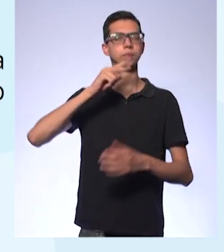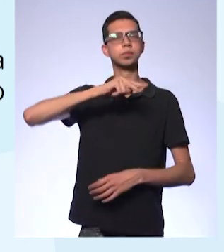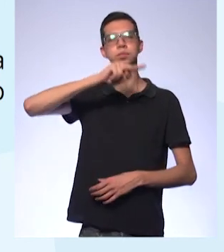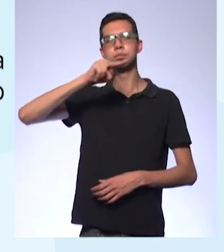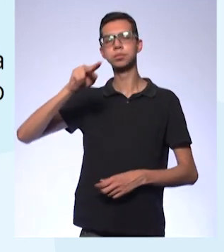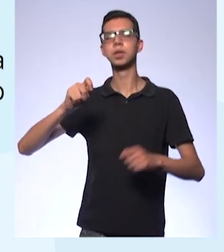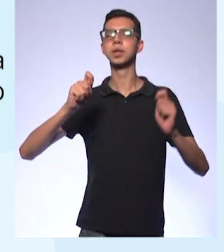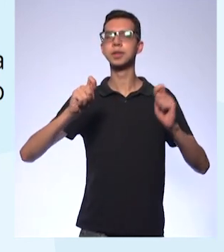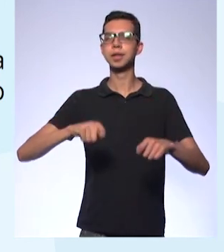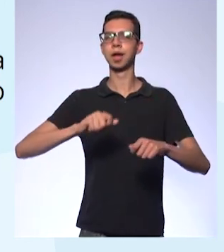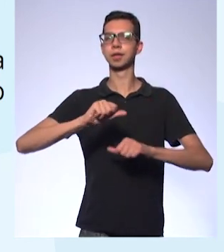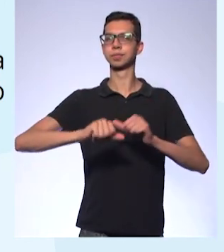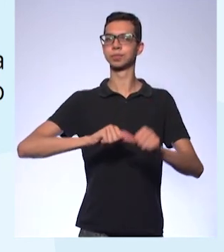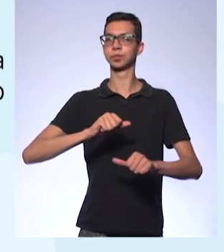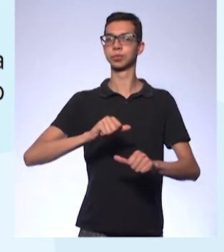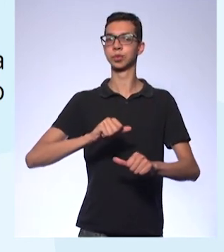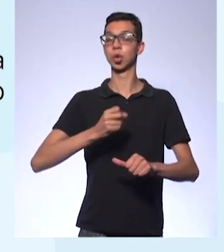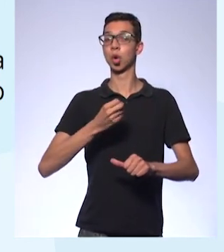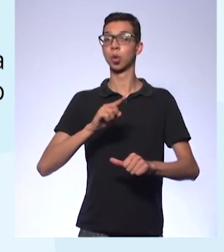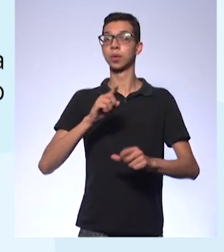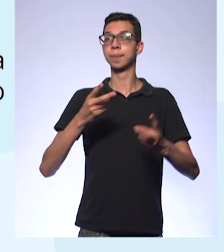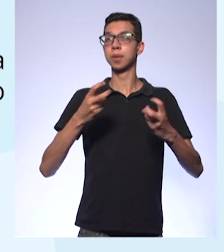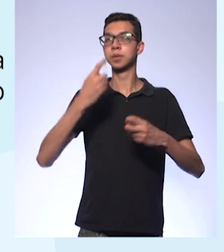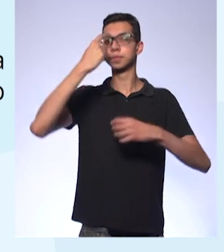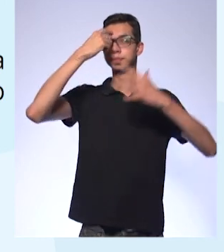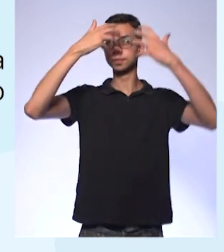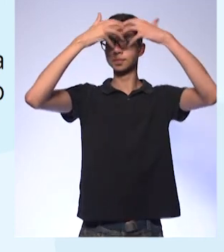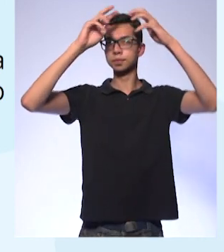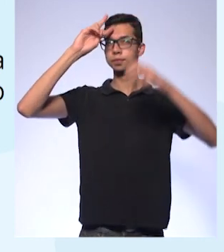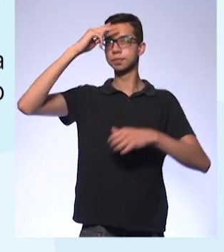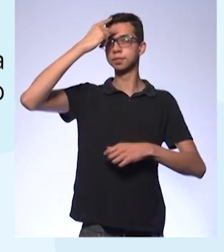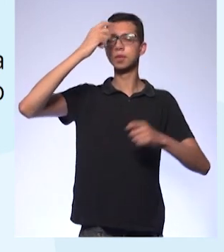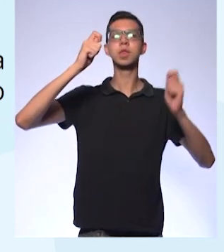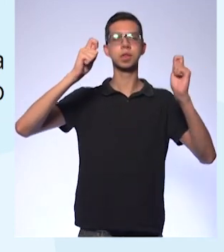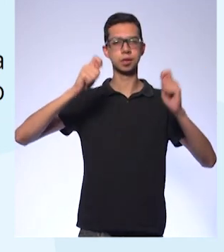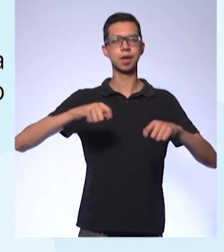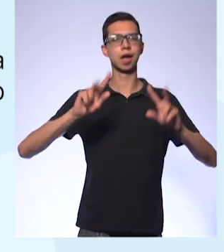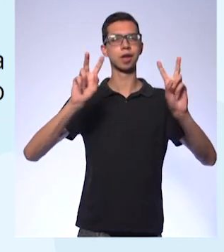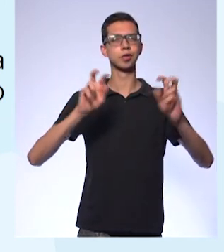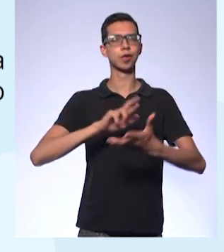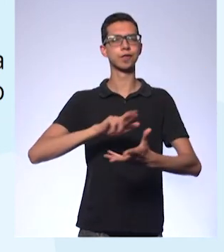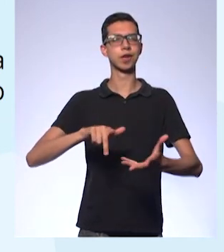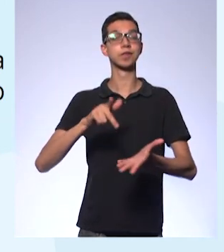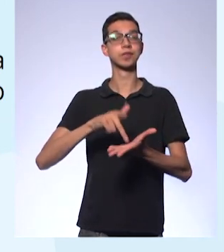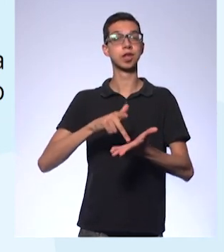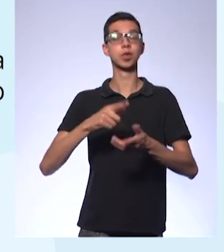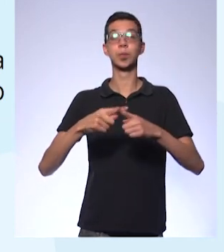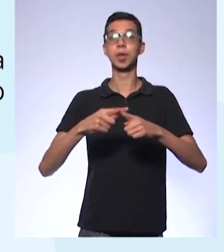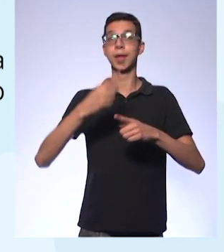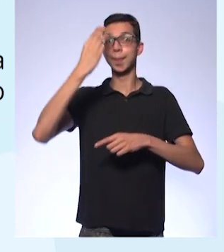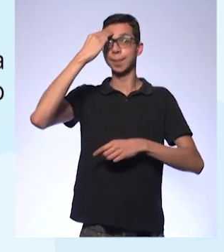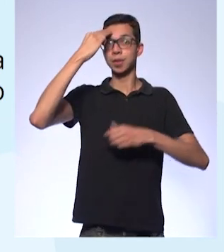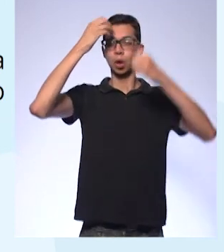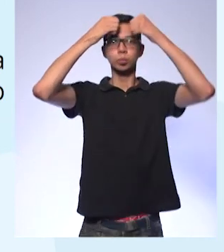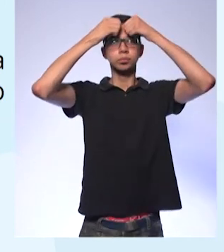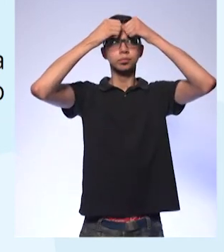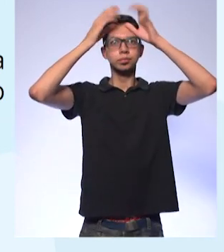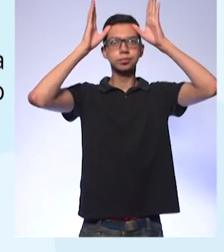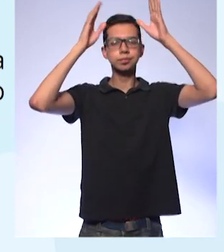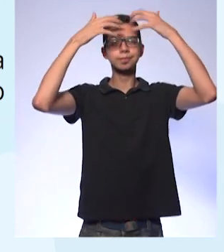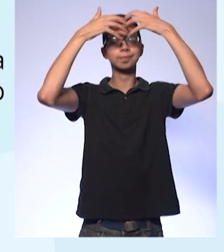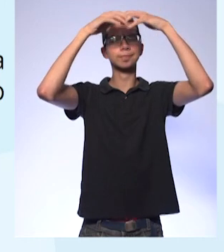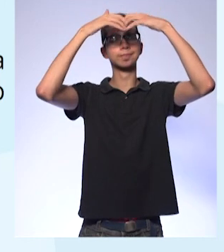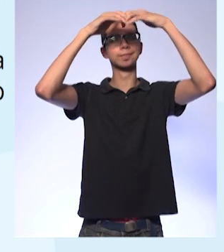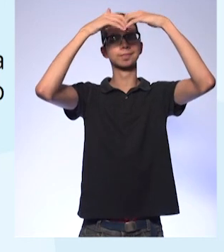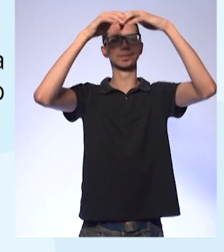alterar ou aprimorar nossas percepções acerca de muitos assuntos. muito bem, porque eles abrem a nossa mente para reflexão. E também